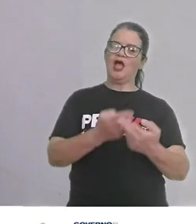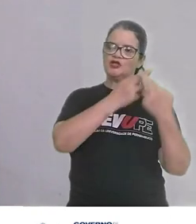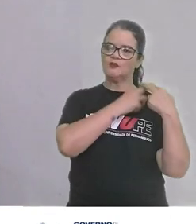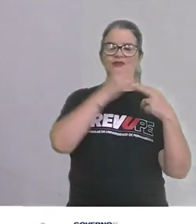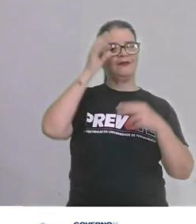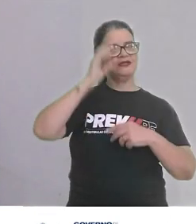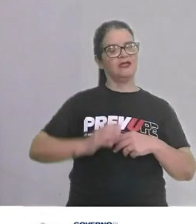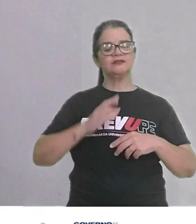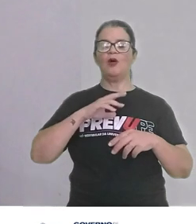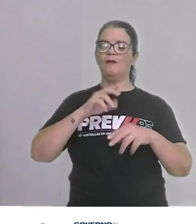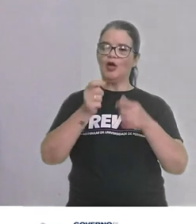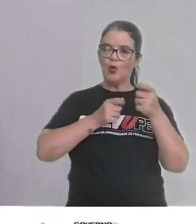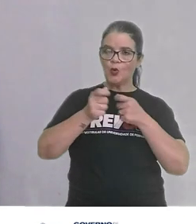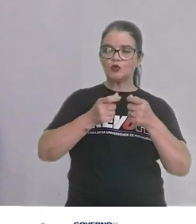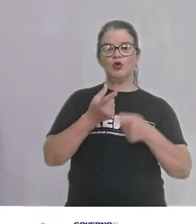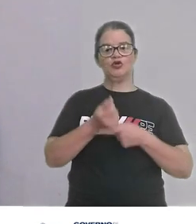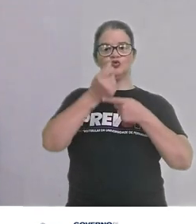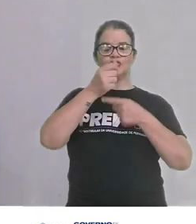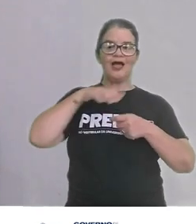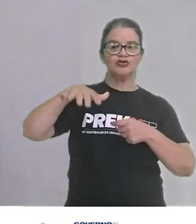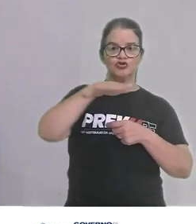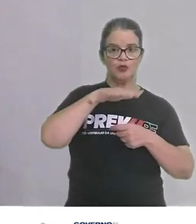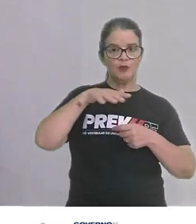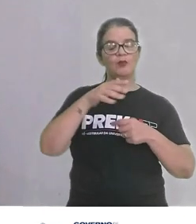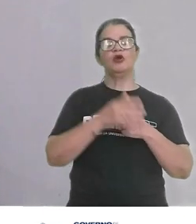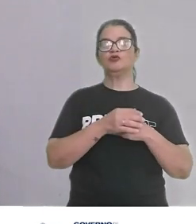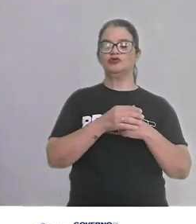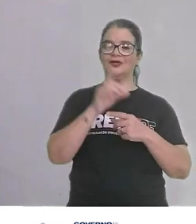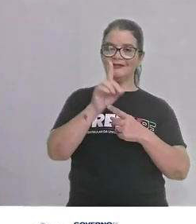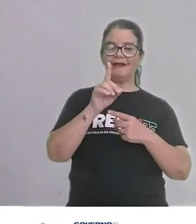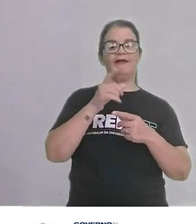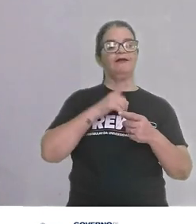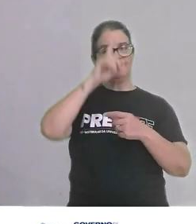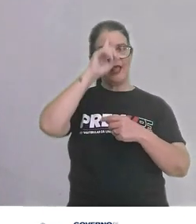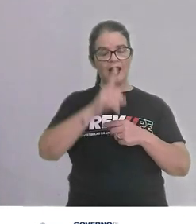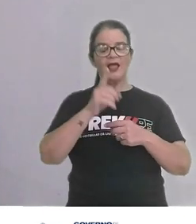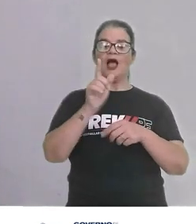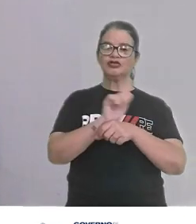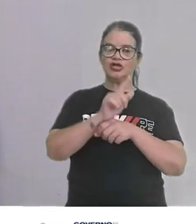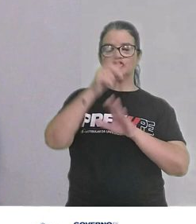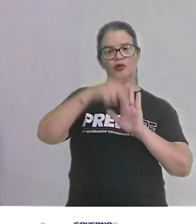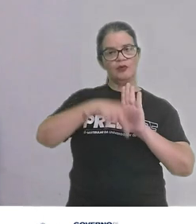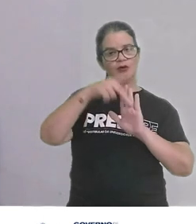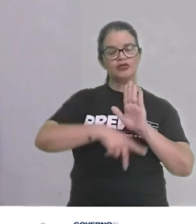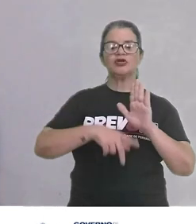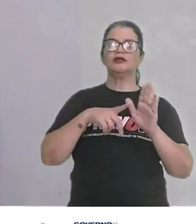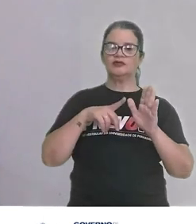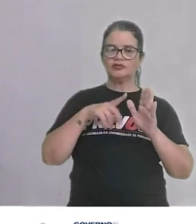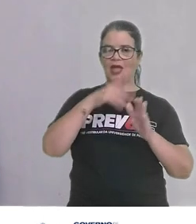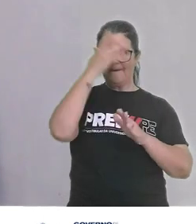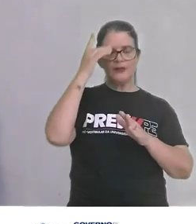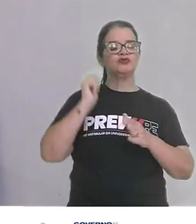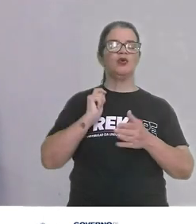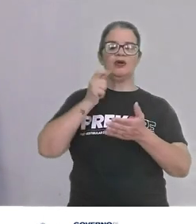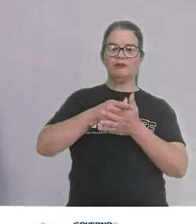o cidadão pelo controle dos gastos públicos. Letra D, delegar a gestão de projetos de lei ao contribuinte.